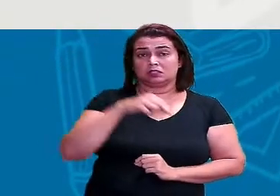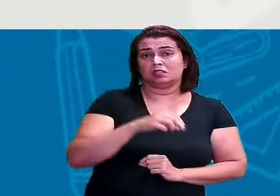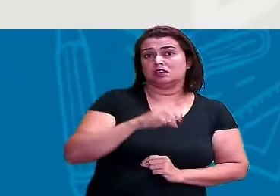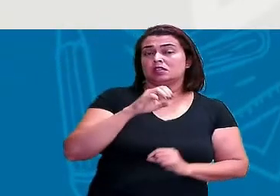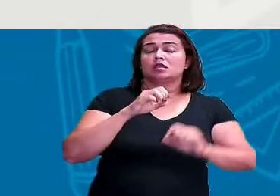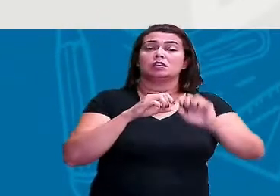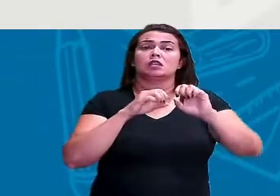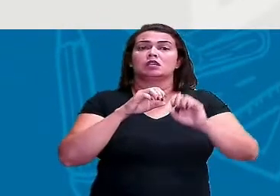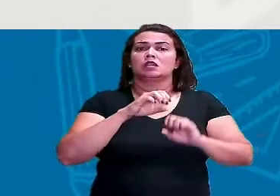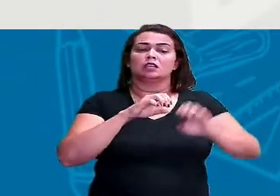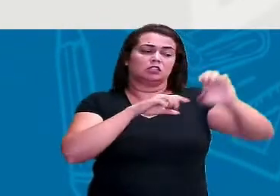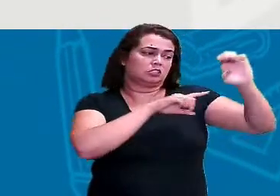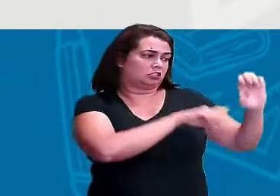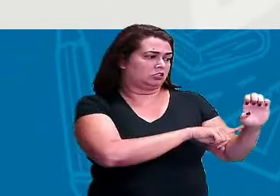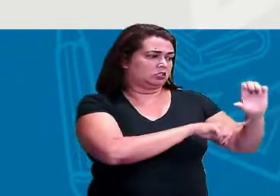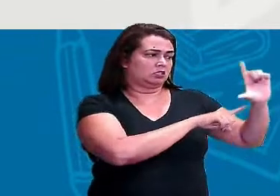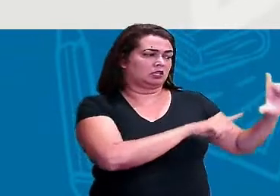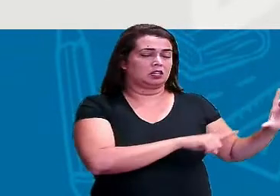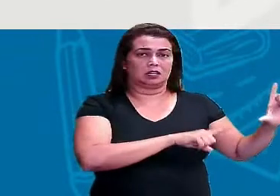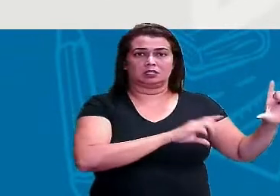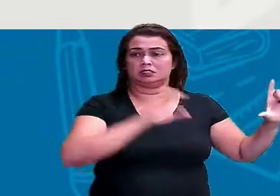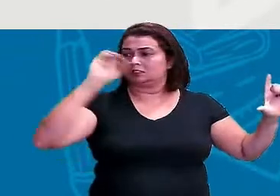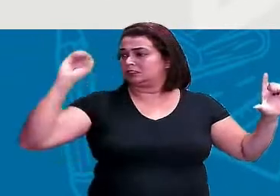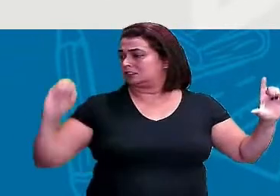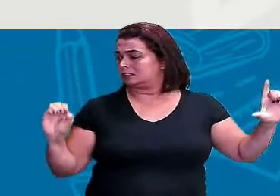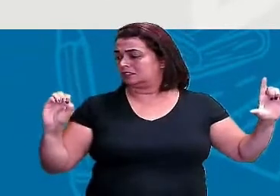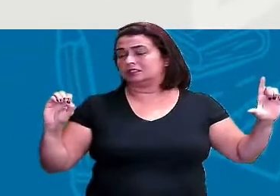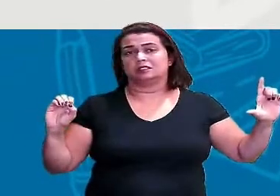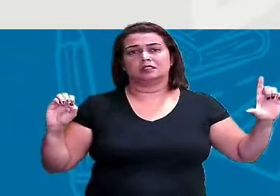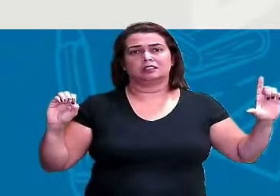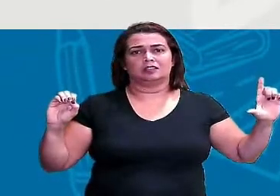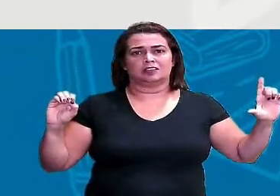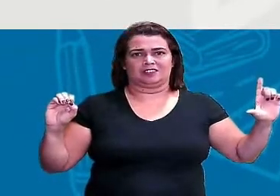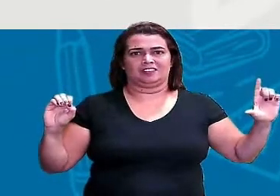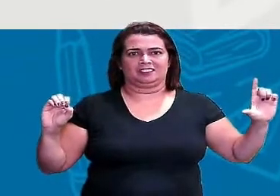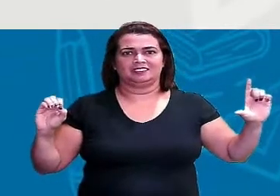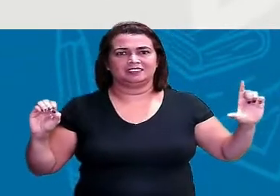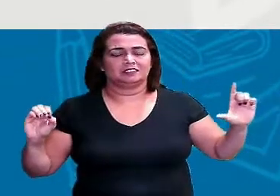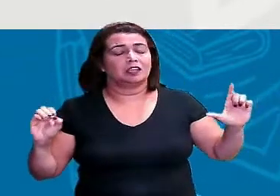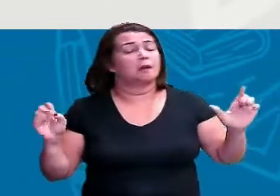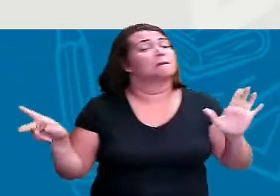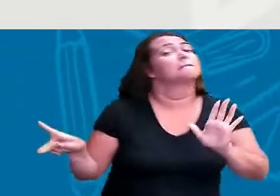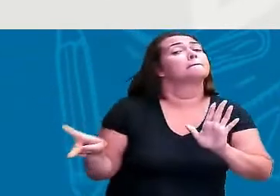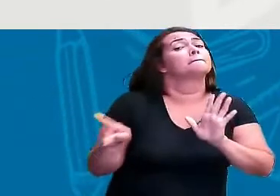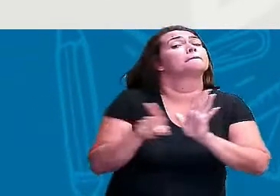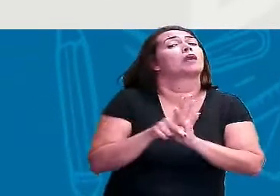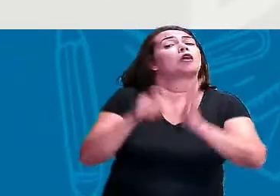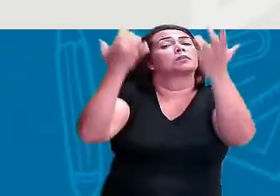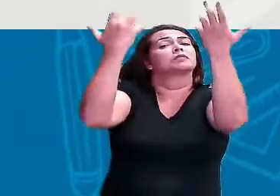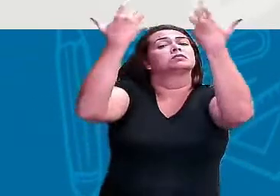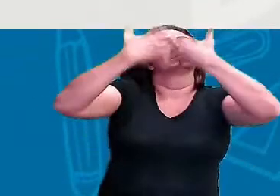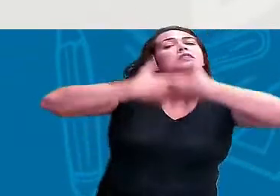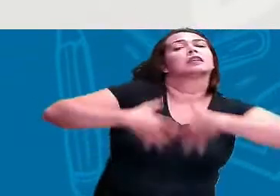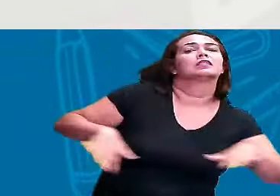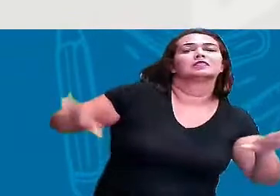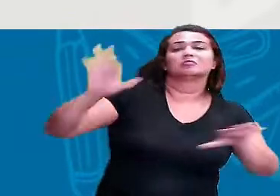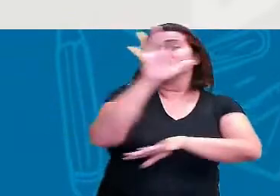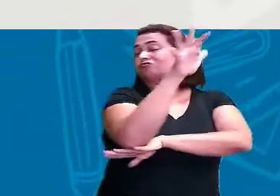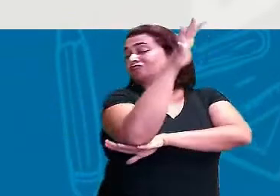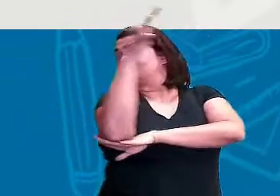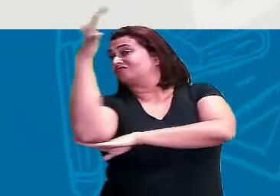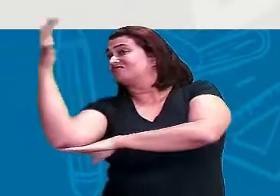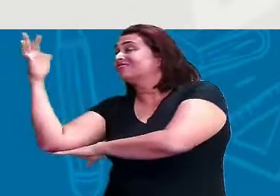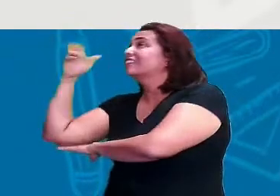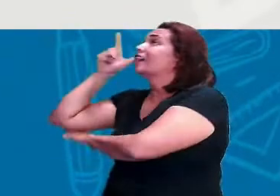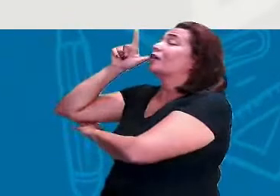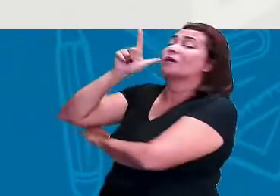ficaria o leste e a sua direita ficaria o oeste. Então eram formas que a natureza permitia, né, que o homem conheceu, de se localizar